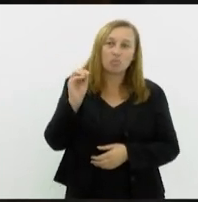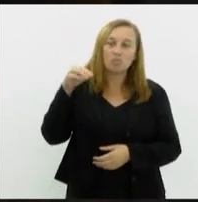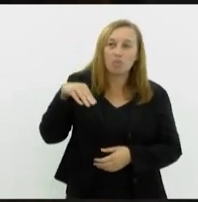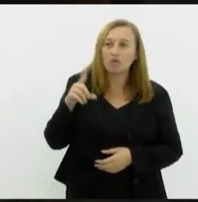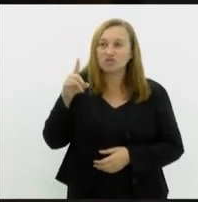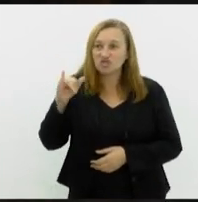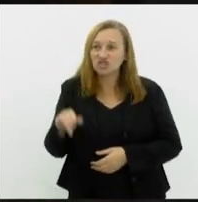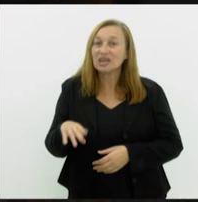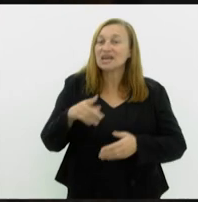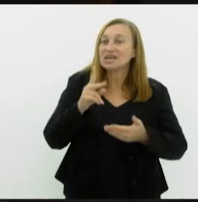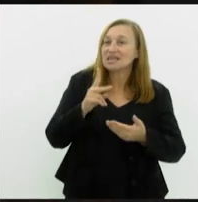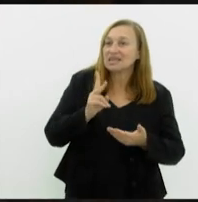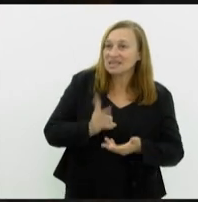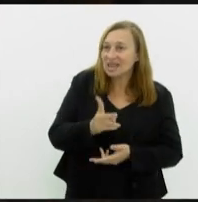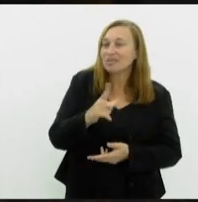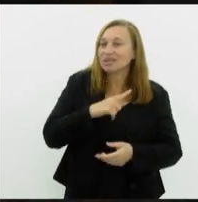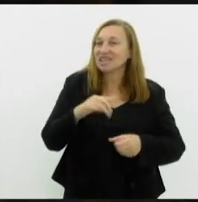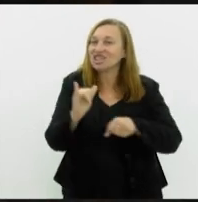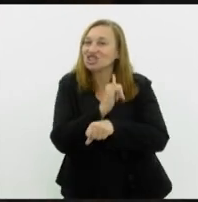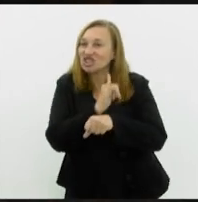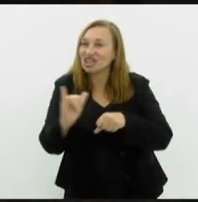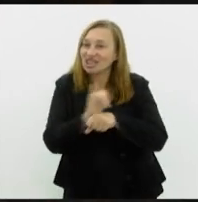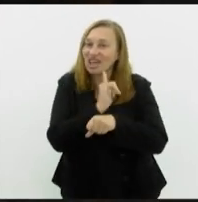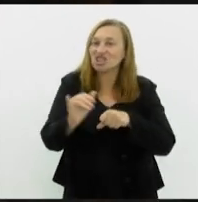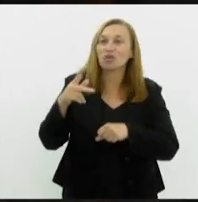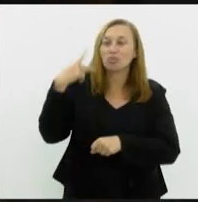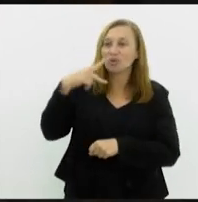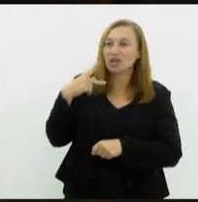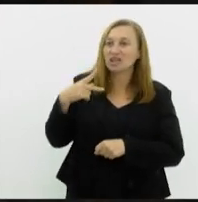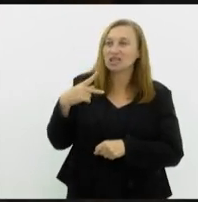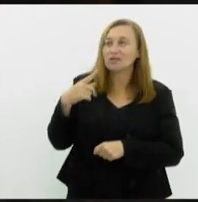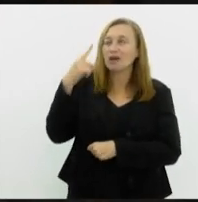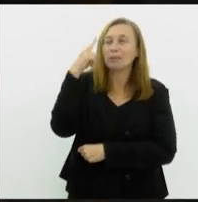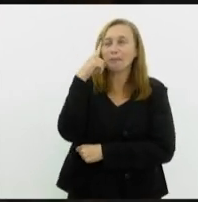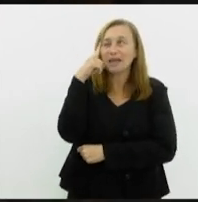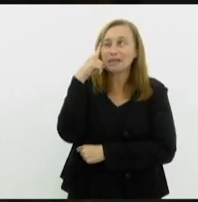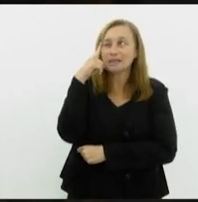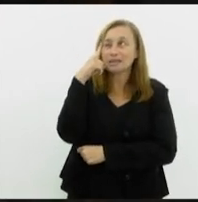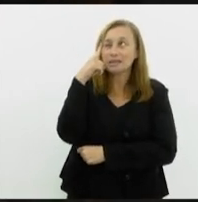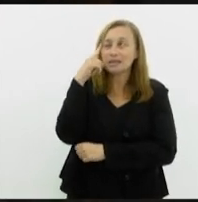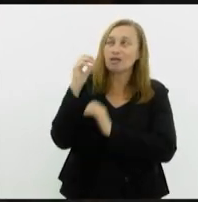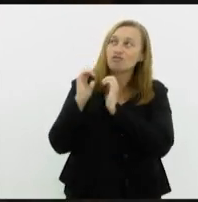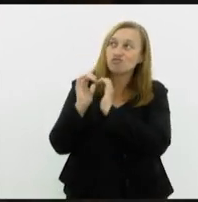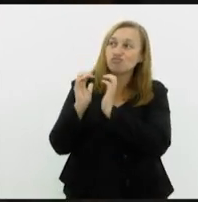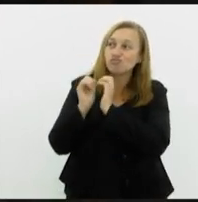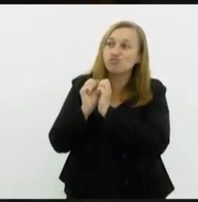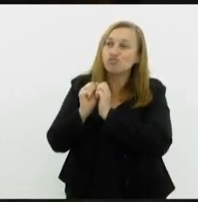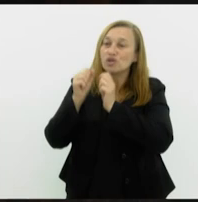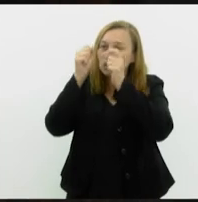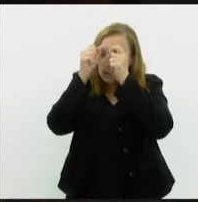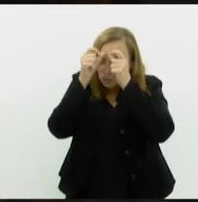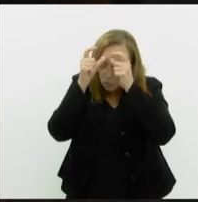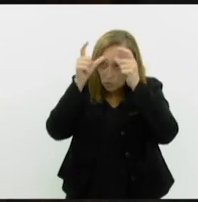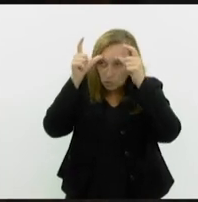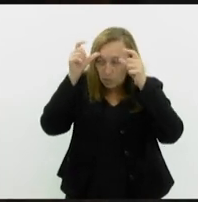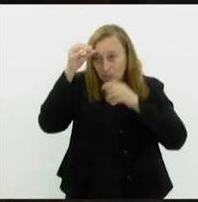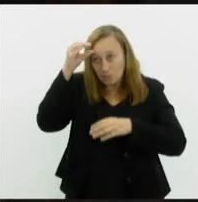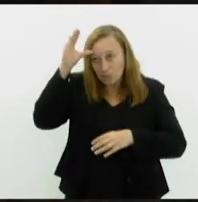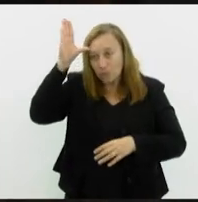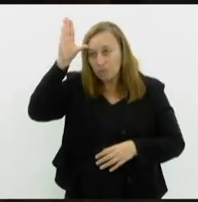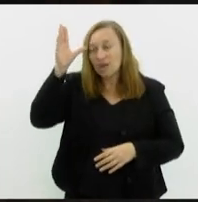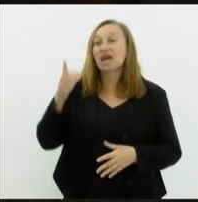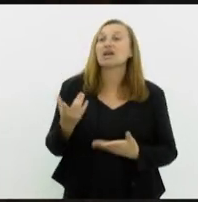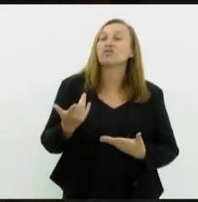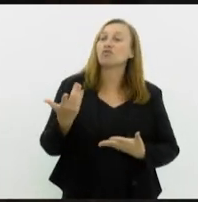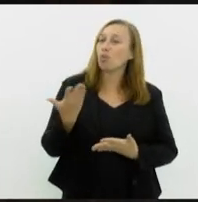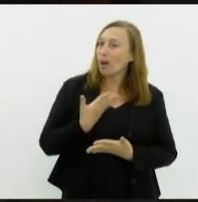ele tem sempre uma estratégia política que me faz refletir e abrir minha mente. Então, o Bondim também foi um